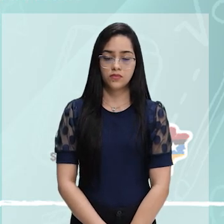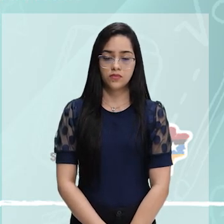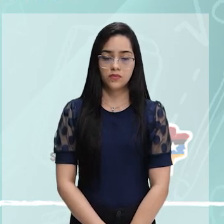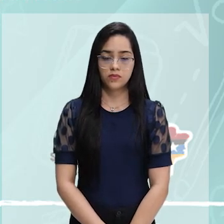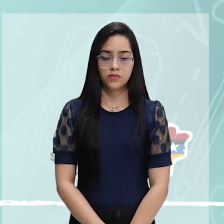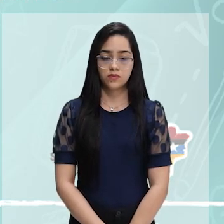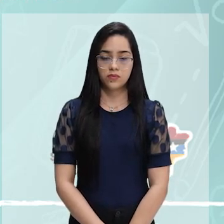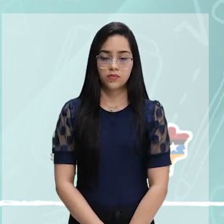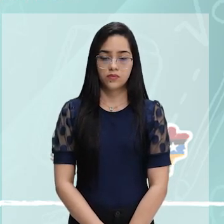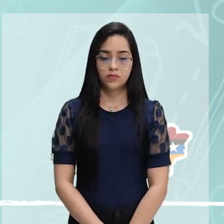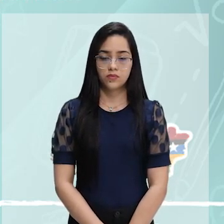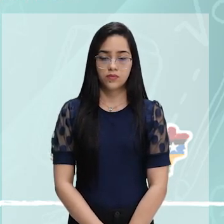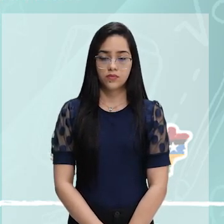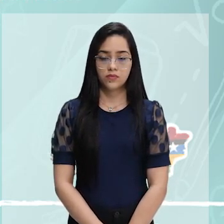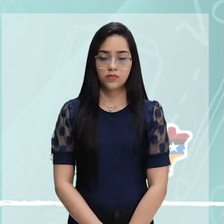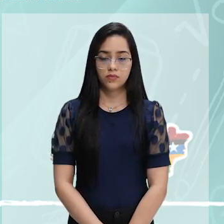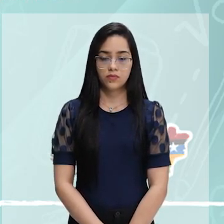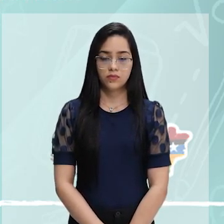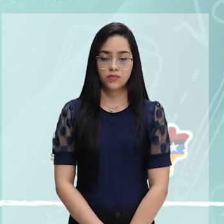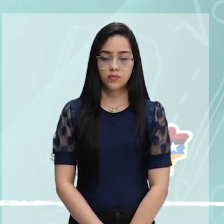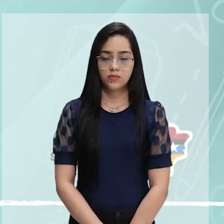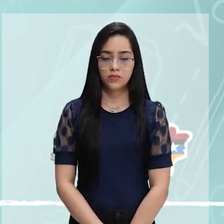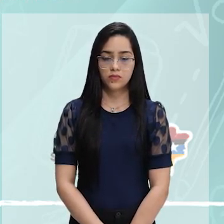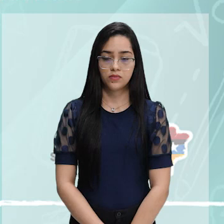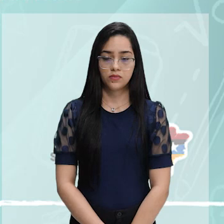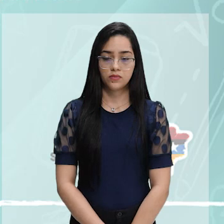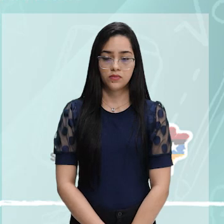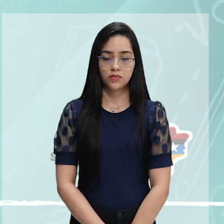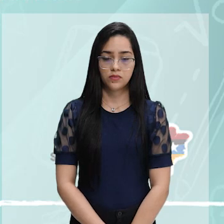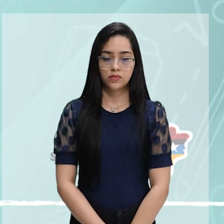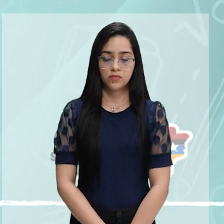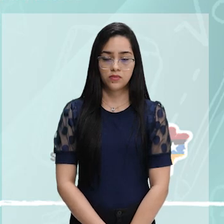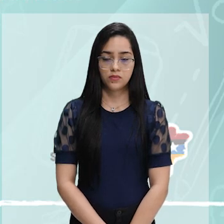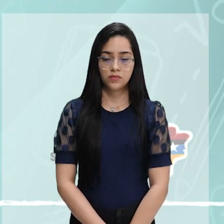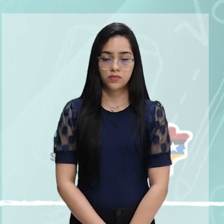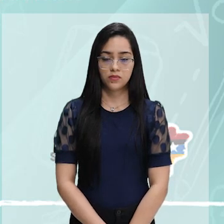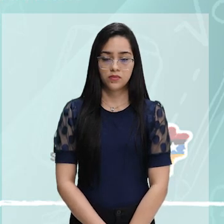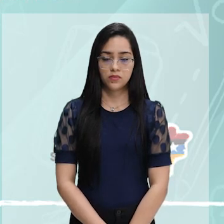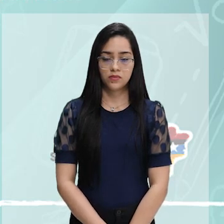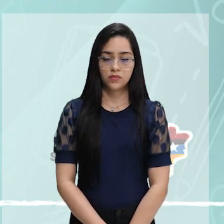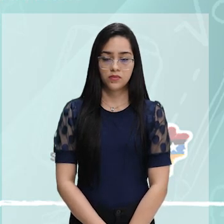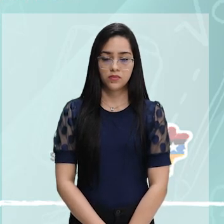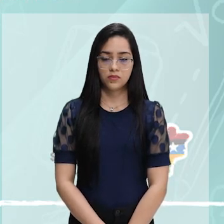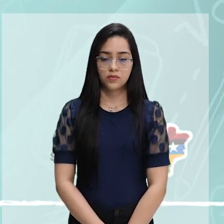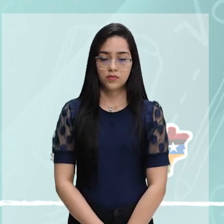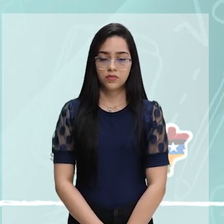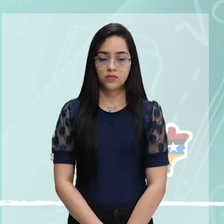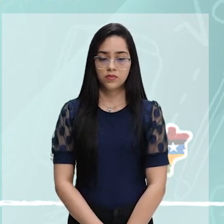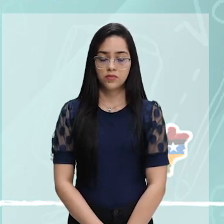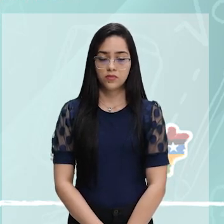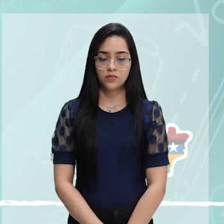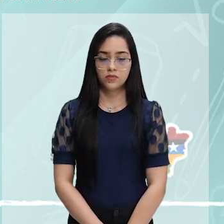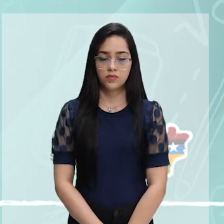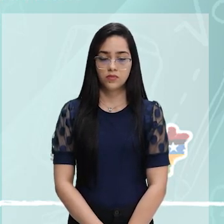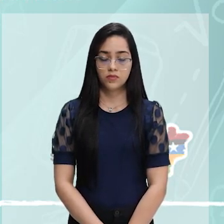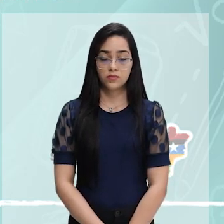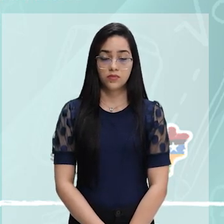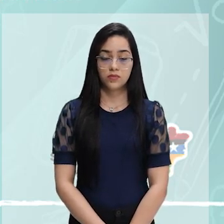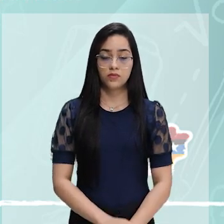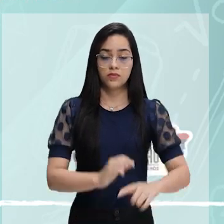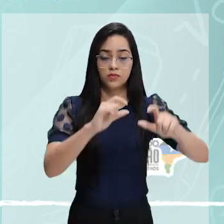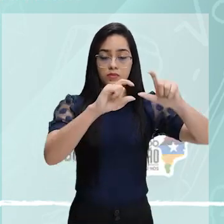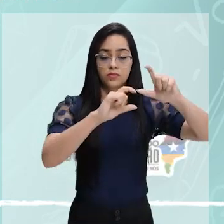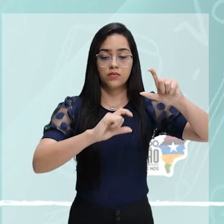Marcela amou-me durante 15 meses e 11 contos de réis, nada menos. As